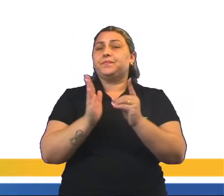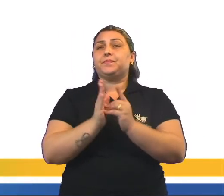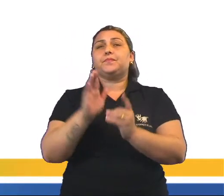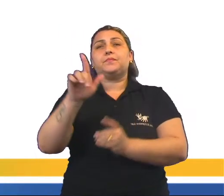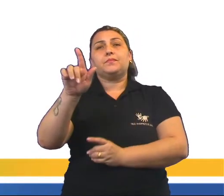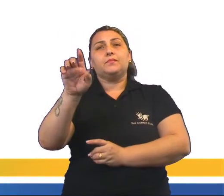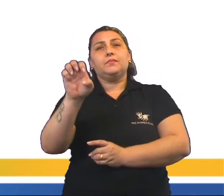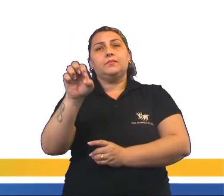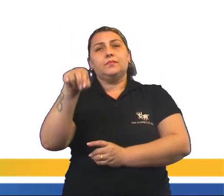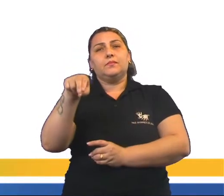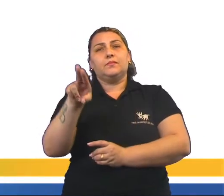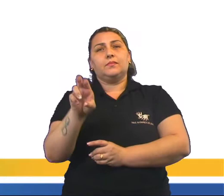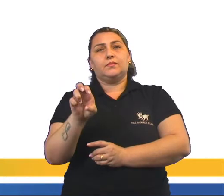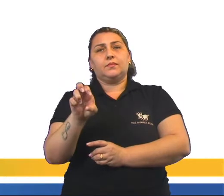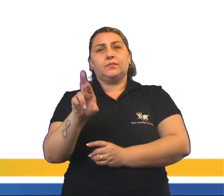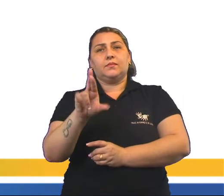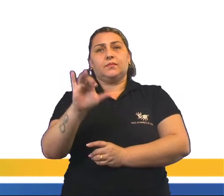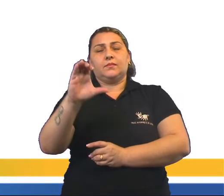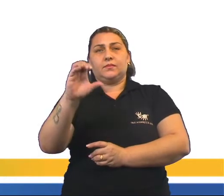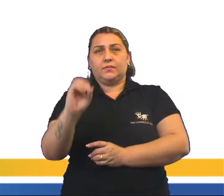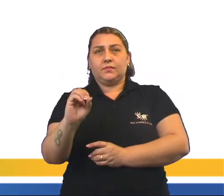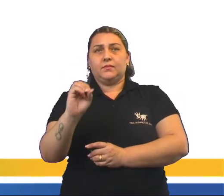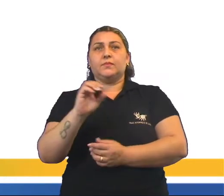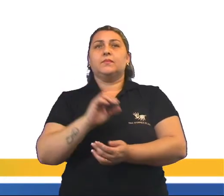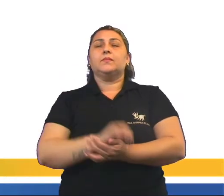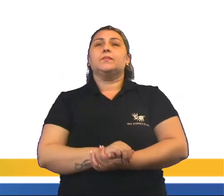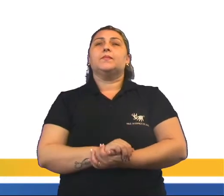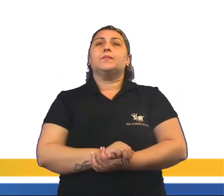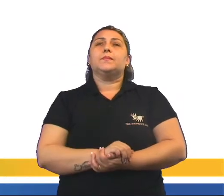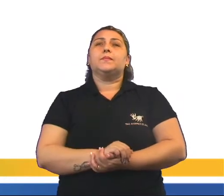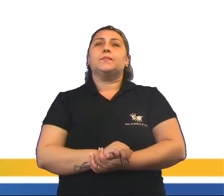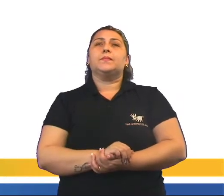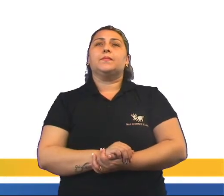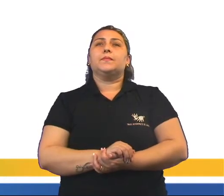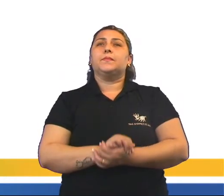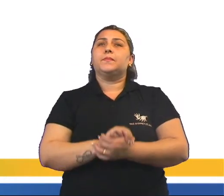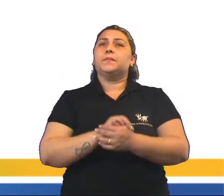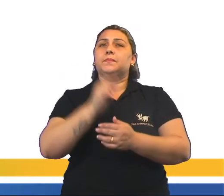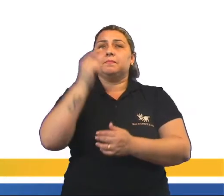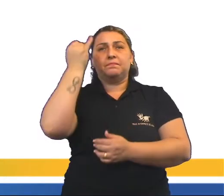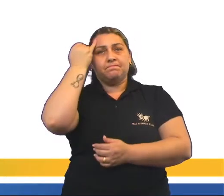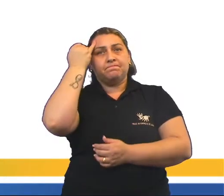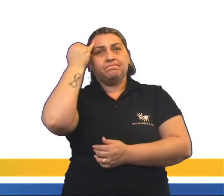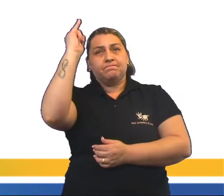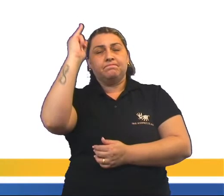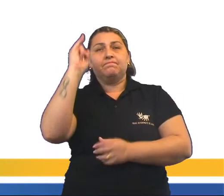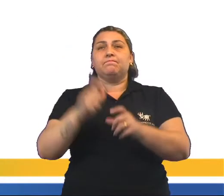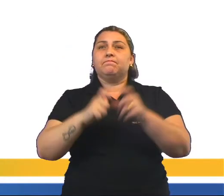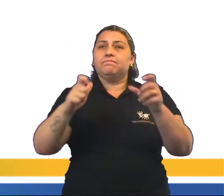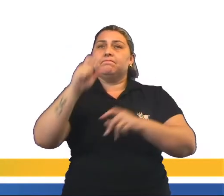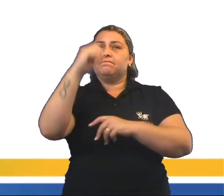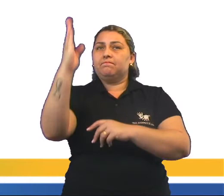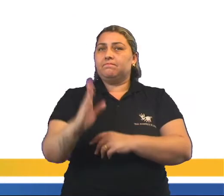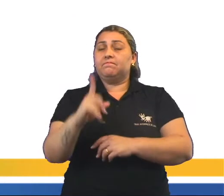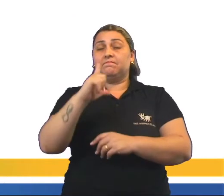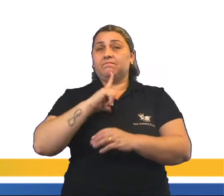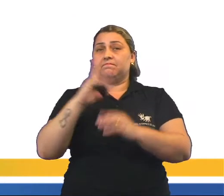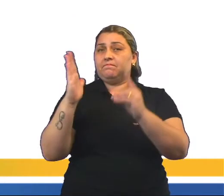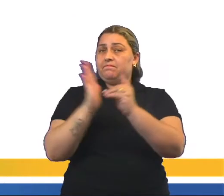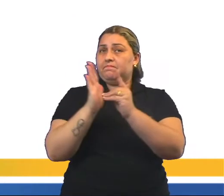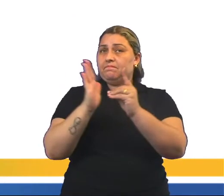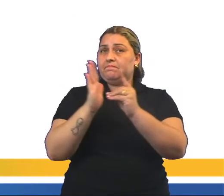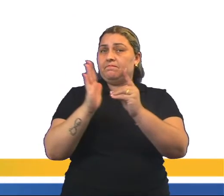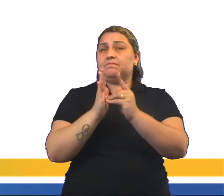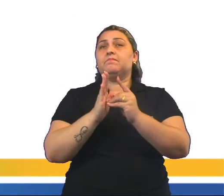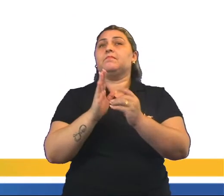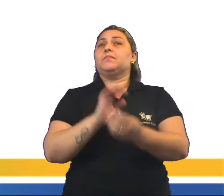O primeiro estereótipo que a gente vai trabalhar hoje, a ideia do índio genérico, né? A primeira ideia que a maioria dos brasileiros tem sobre os índios